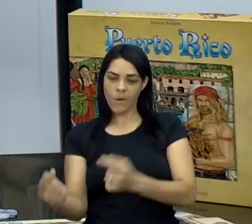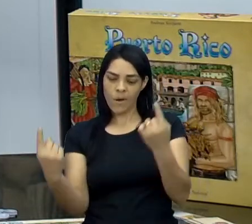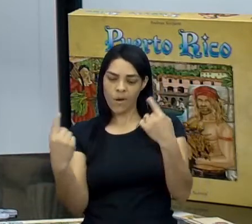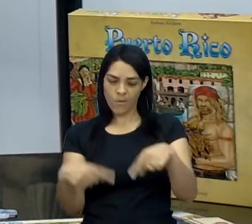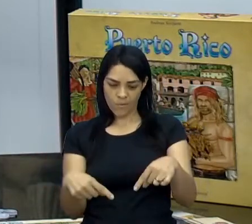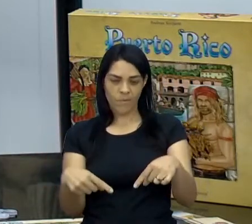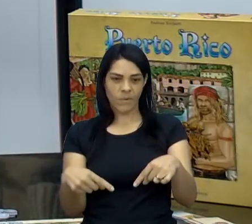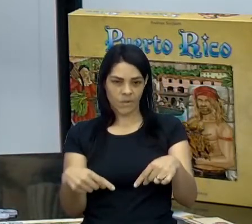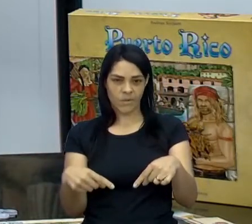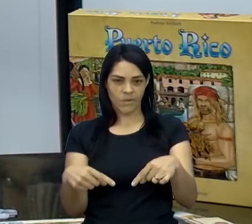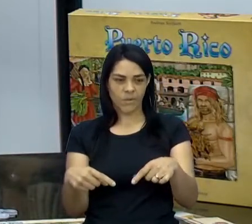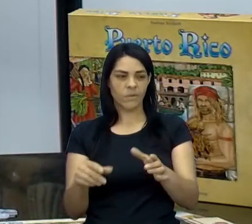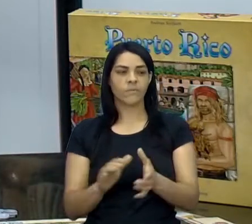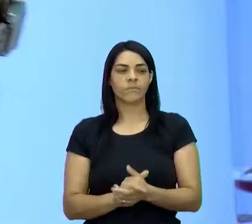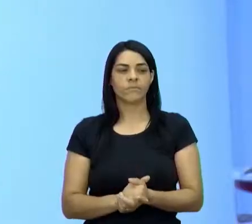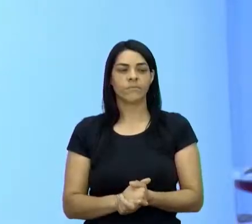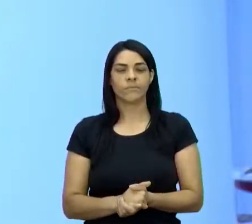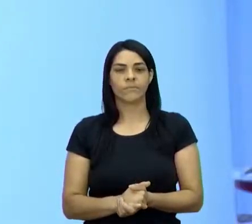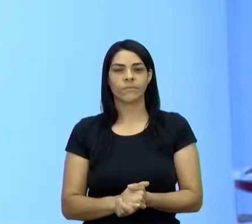mesmo.